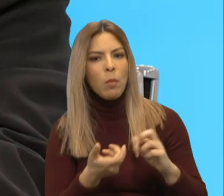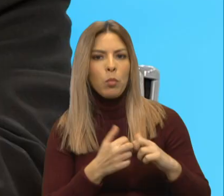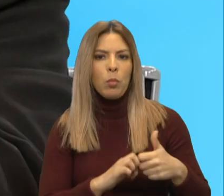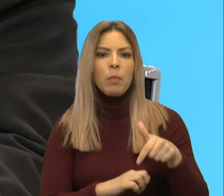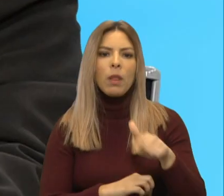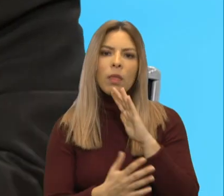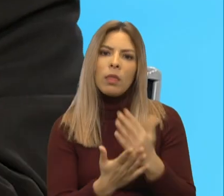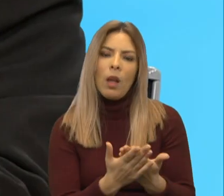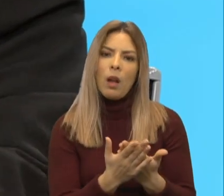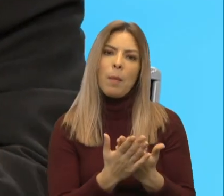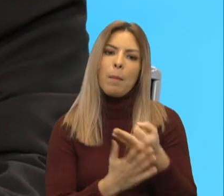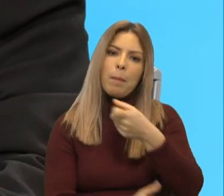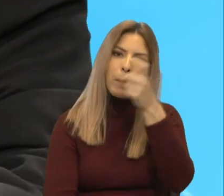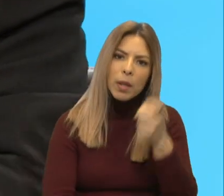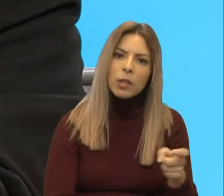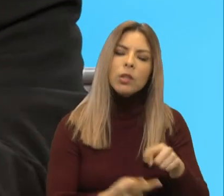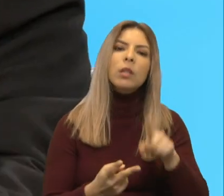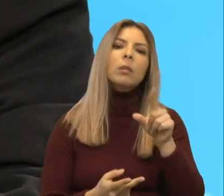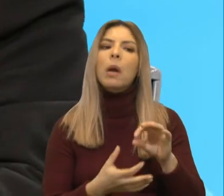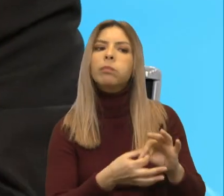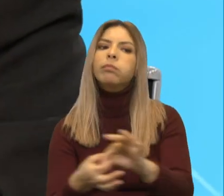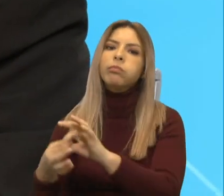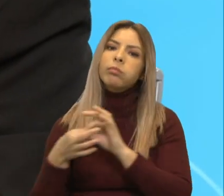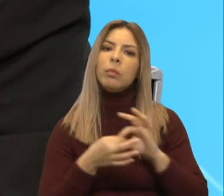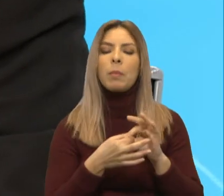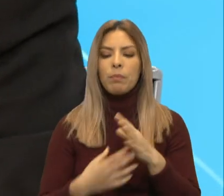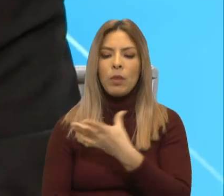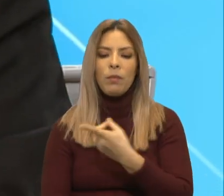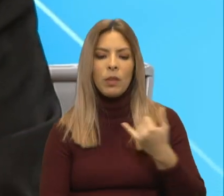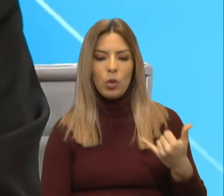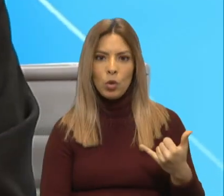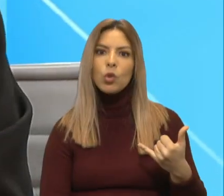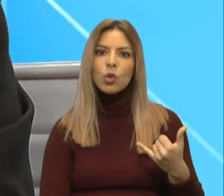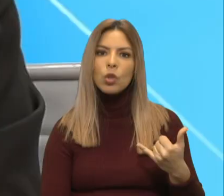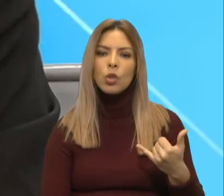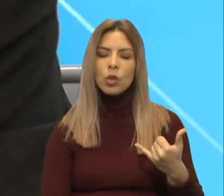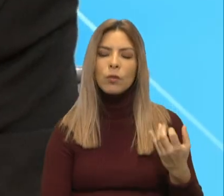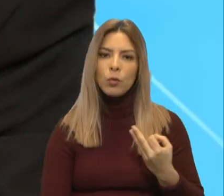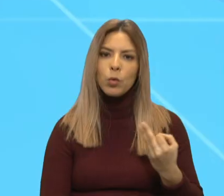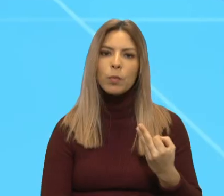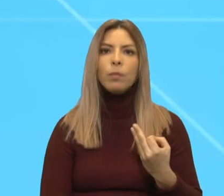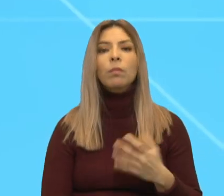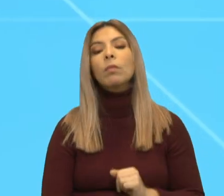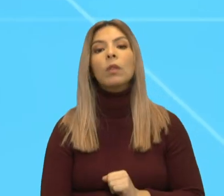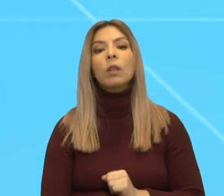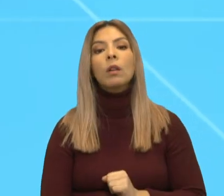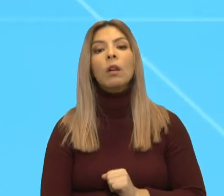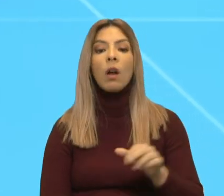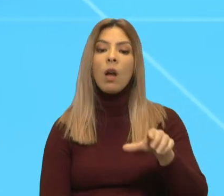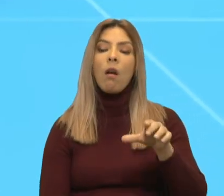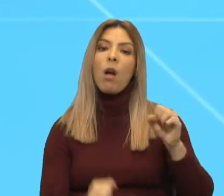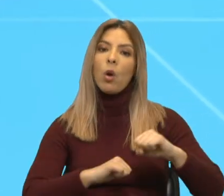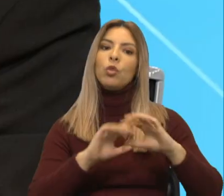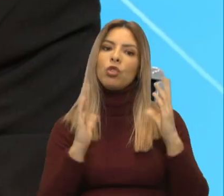a paz e para a reconciliação. Isso foi possível em 1992, em 4 de outubro de 1992. O Acordo Geral de Paz.